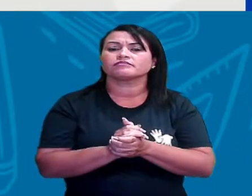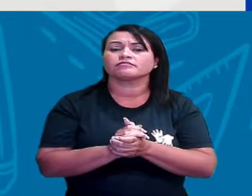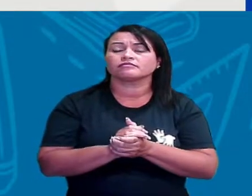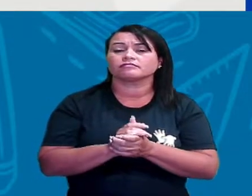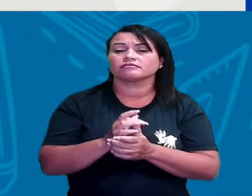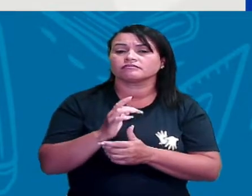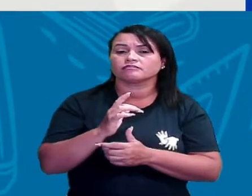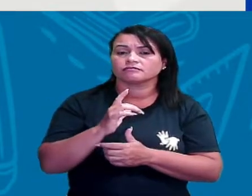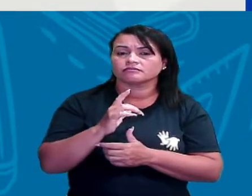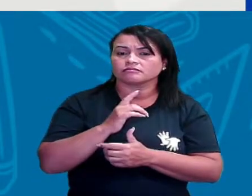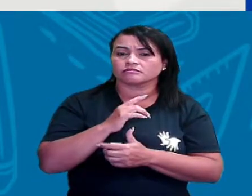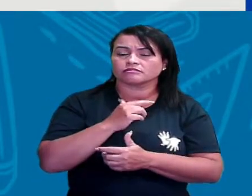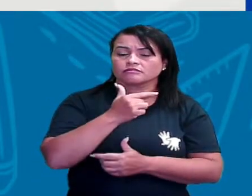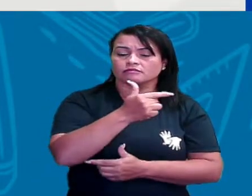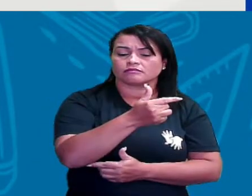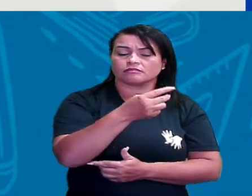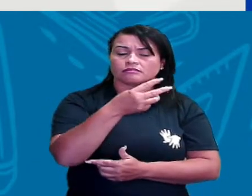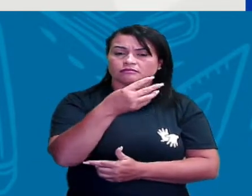seguinte,